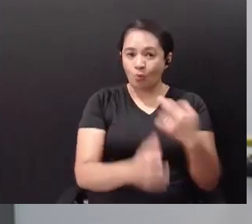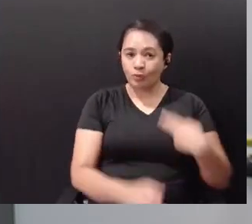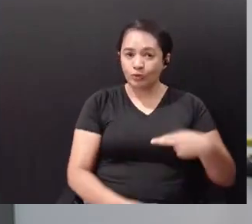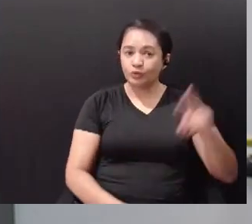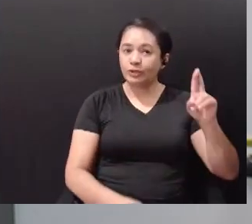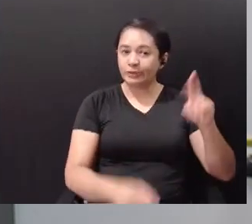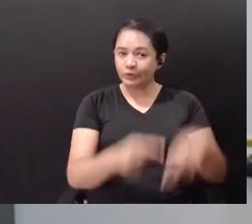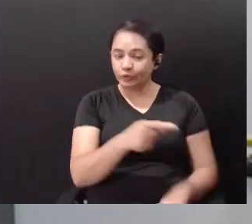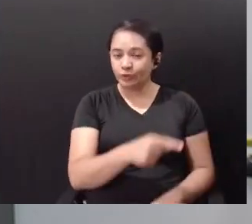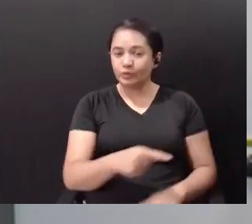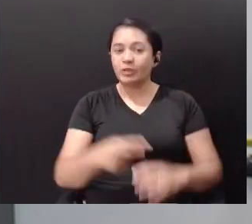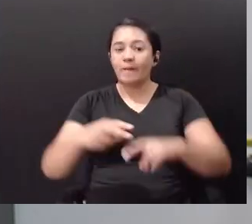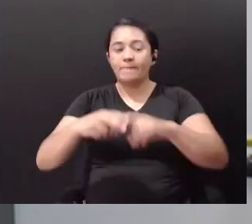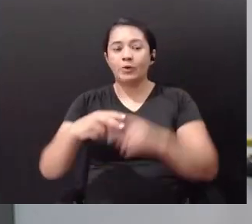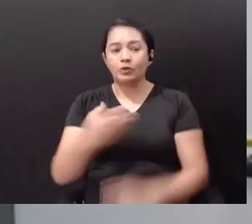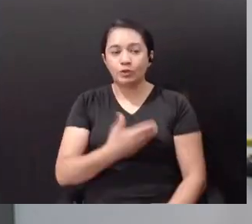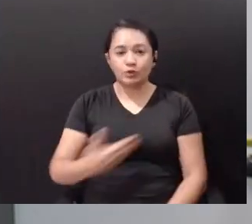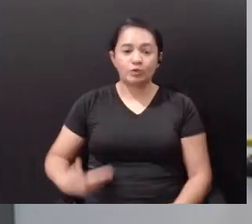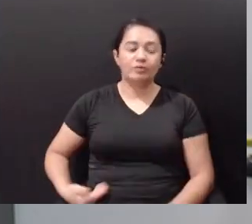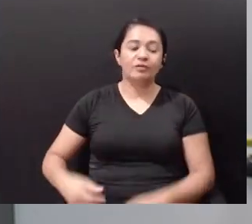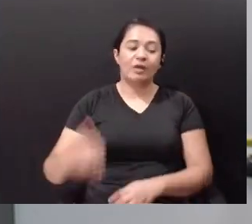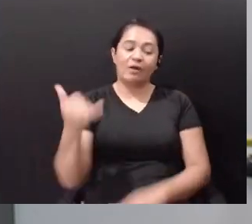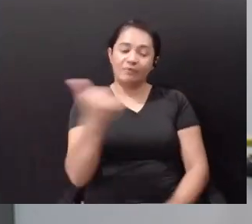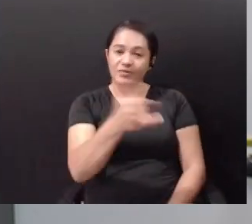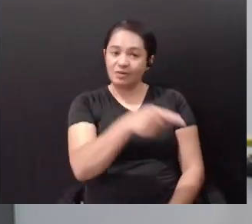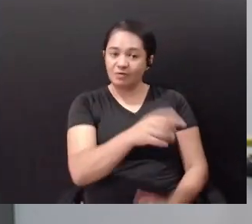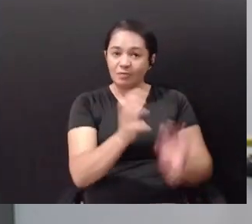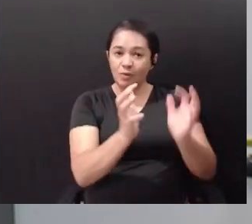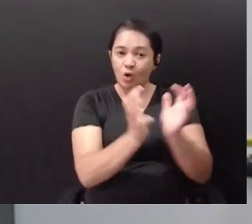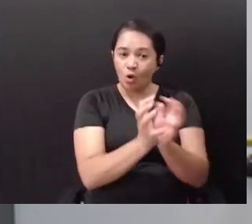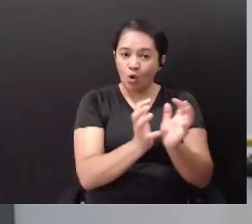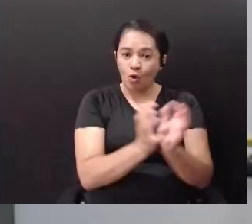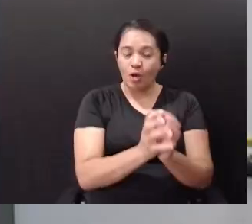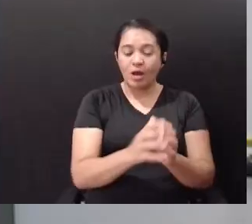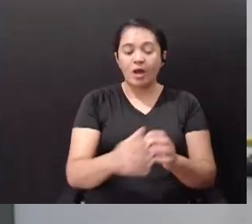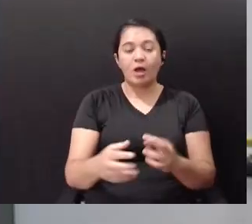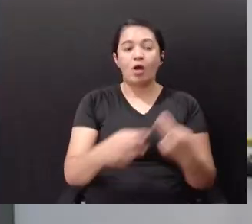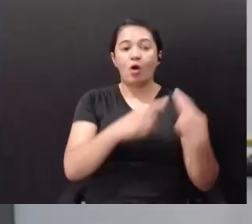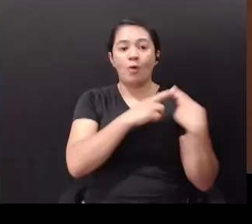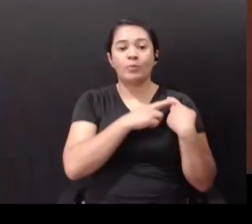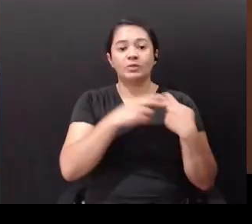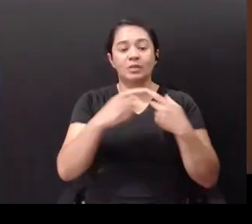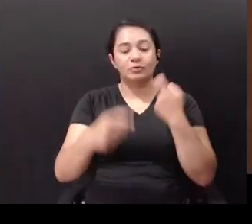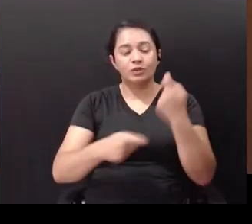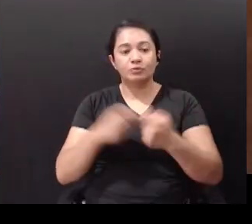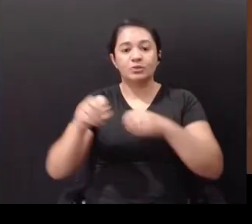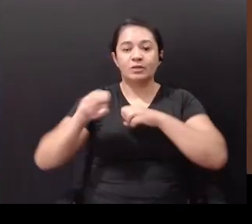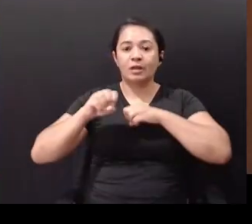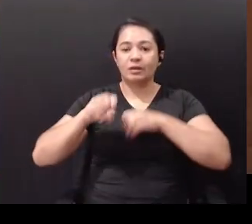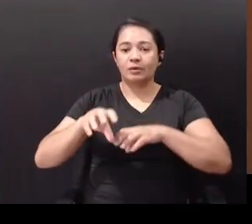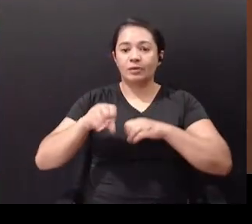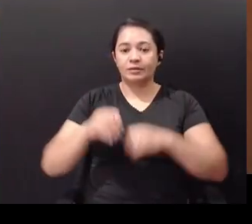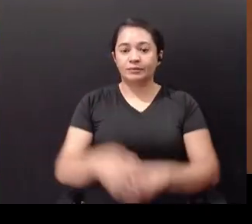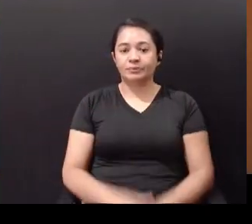jesuítas, carmelitas, essa função da educação, da administração da educação.